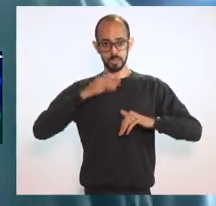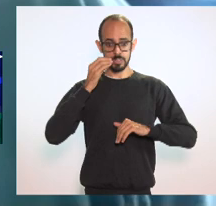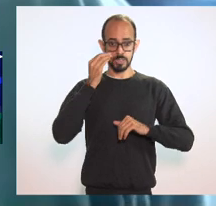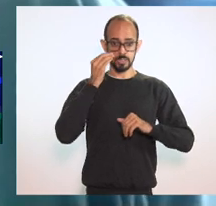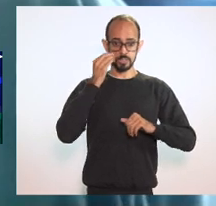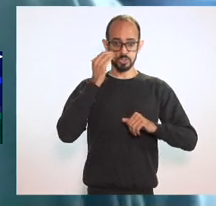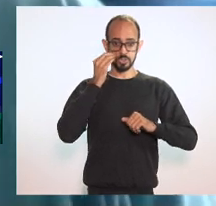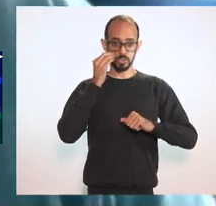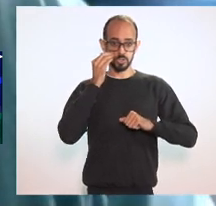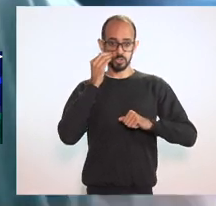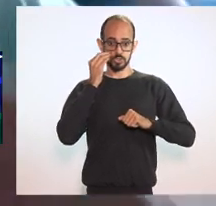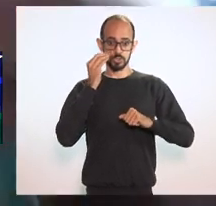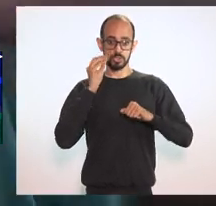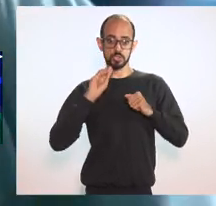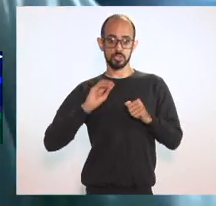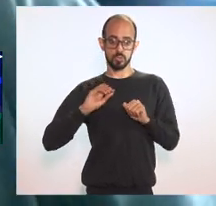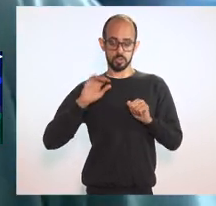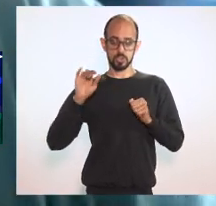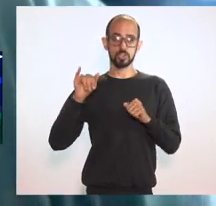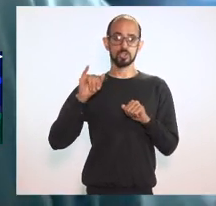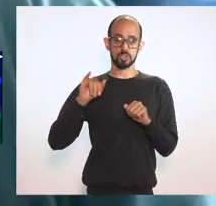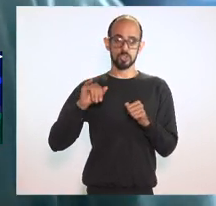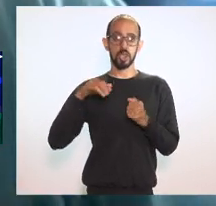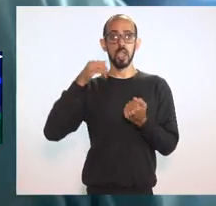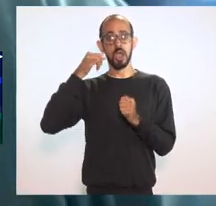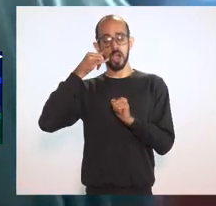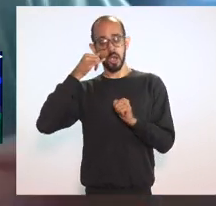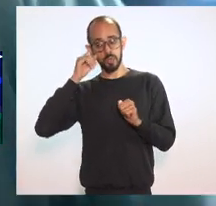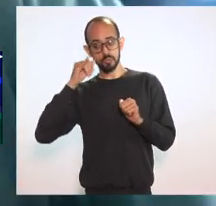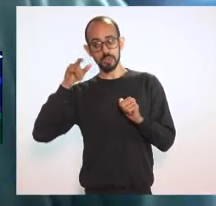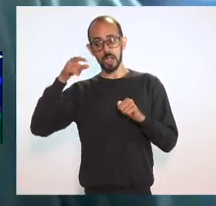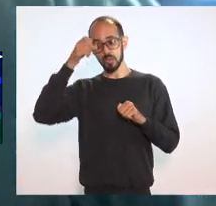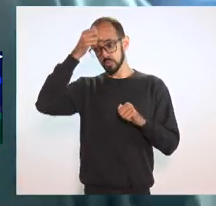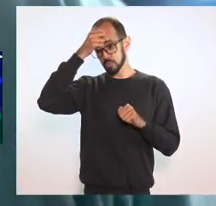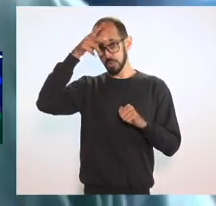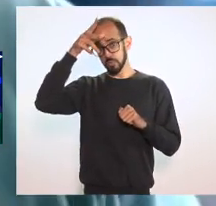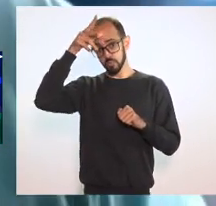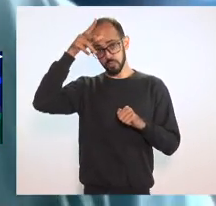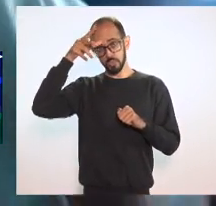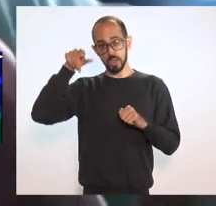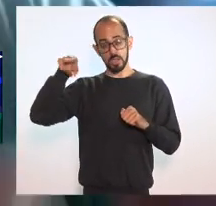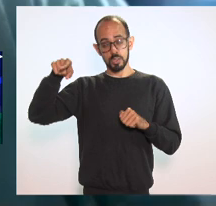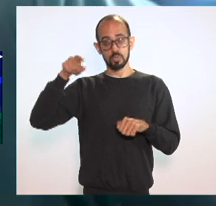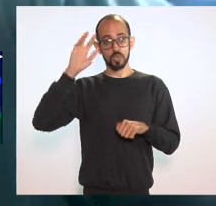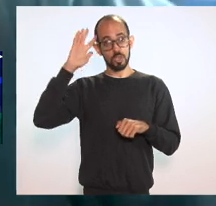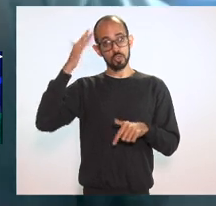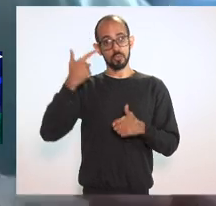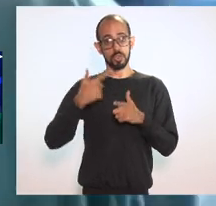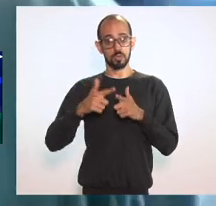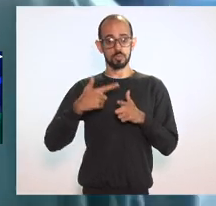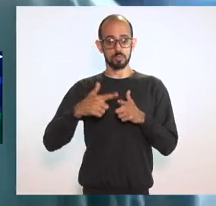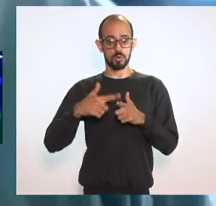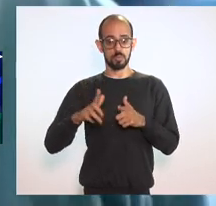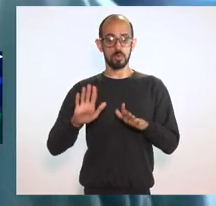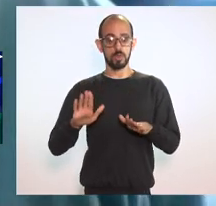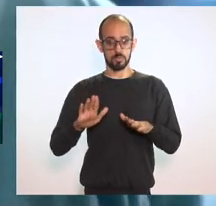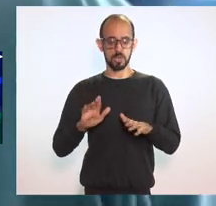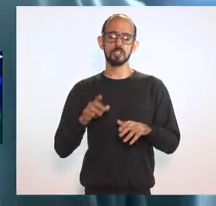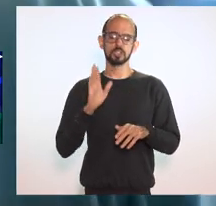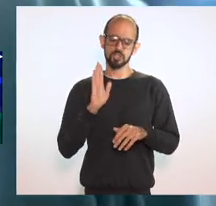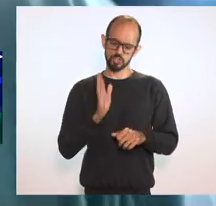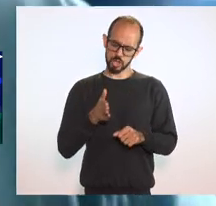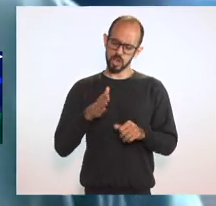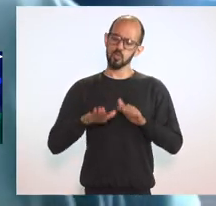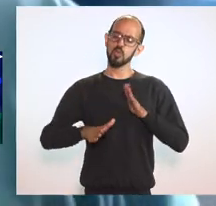em cima dos prefeitos que tomaram medidas mais usadas necessários efetivos nós já temos um bom